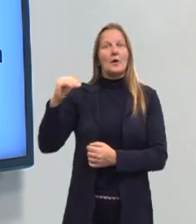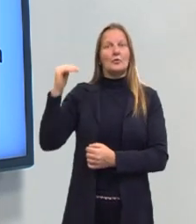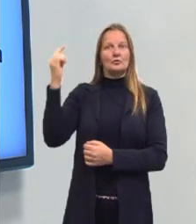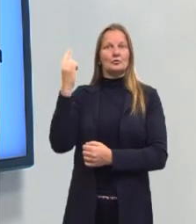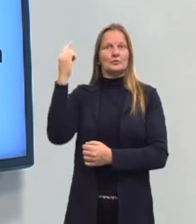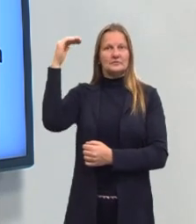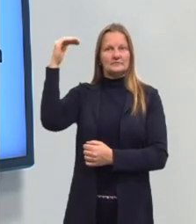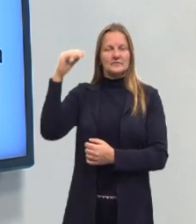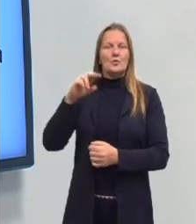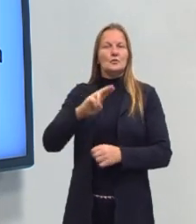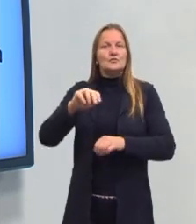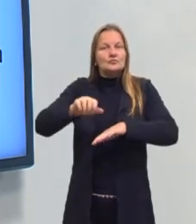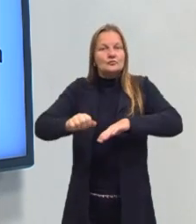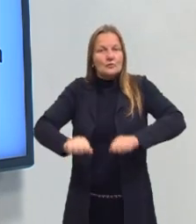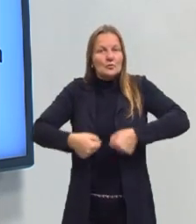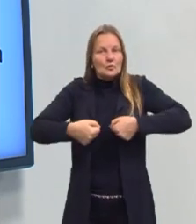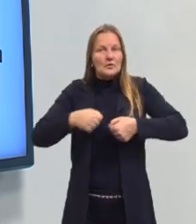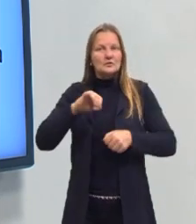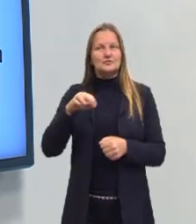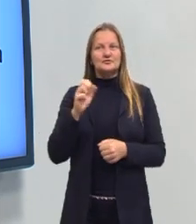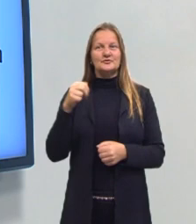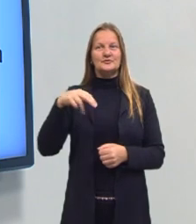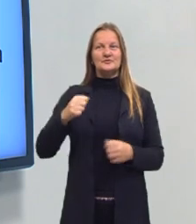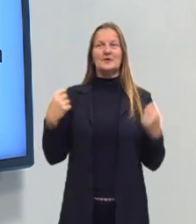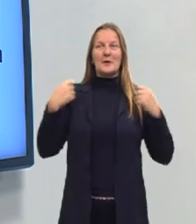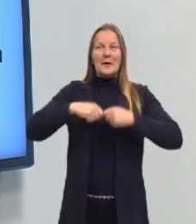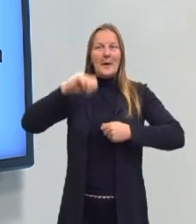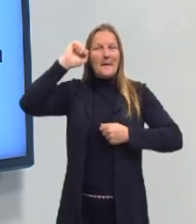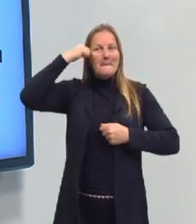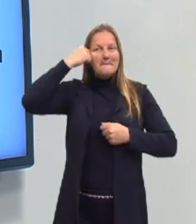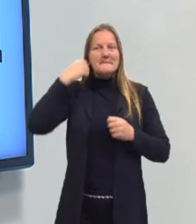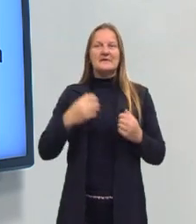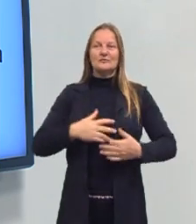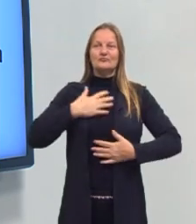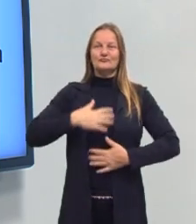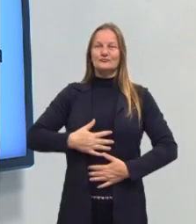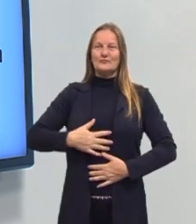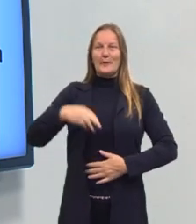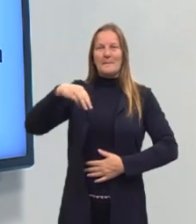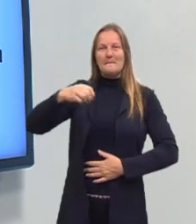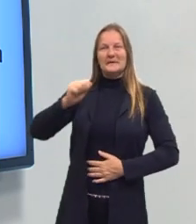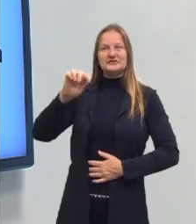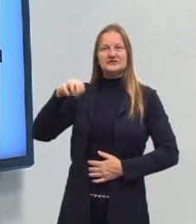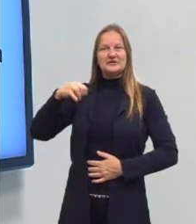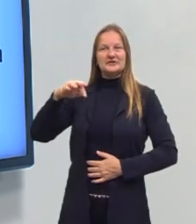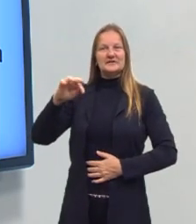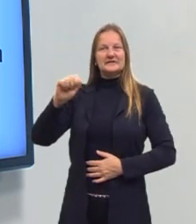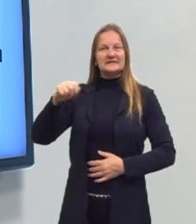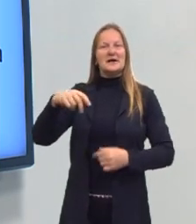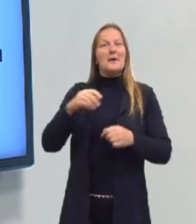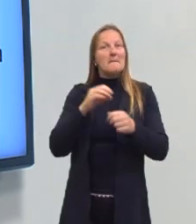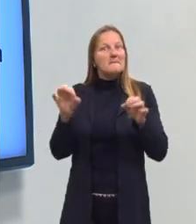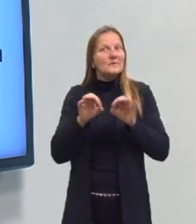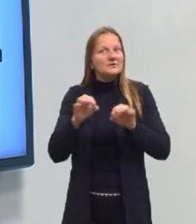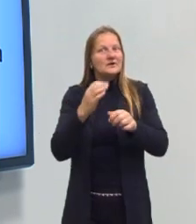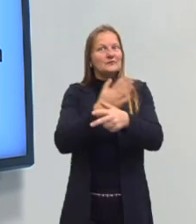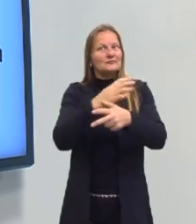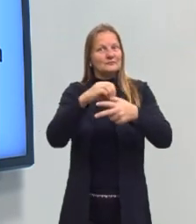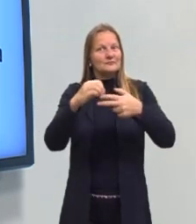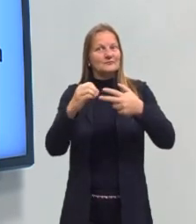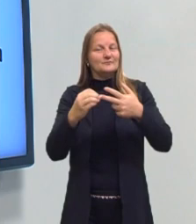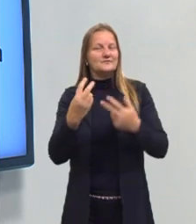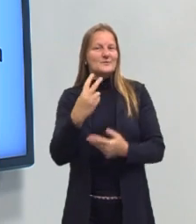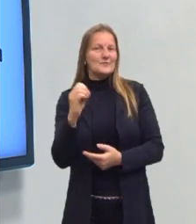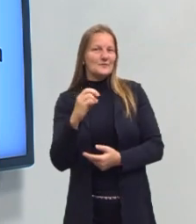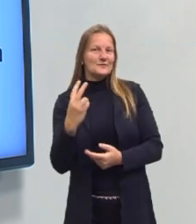uso uma calça jeans um casaco preto sobre a camiseta cor Magenta do projeto pré-enem